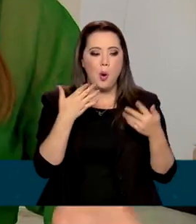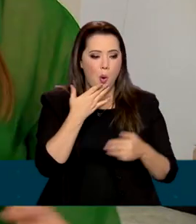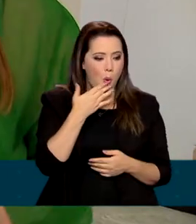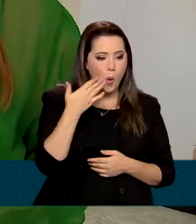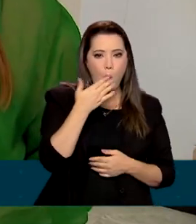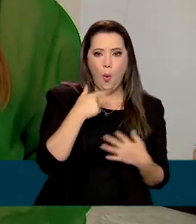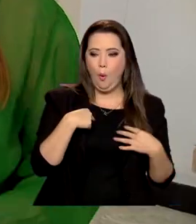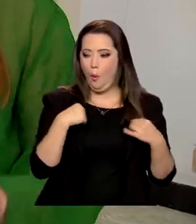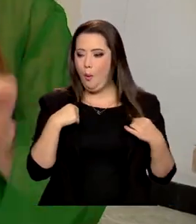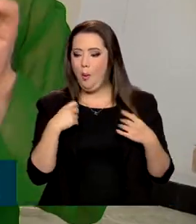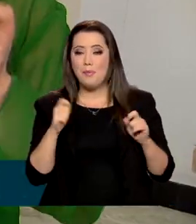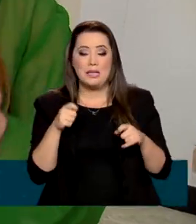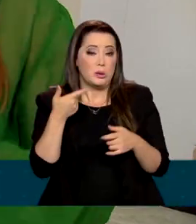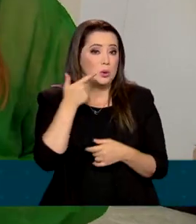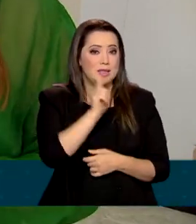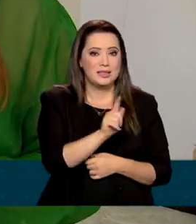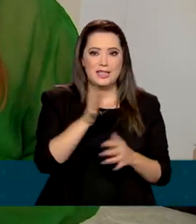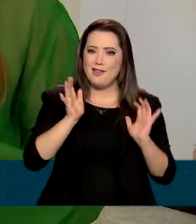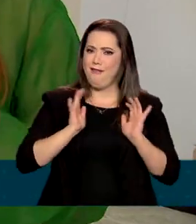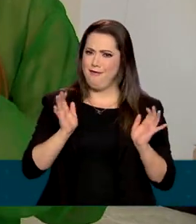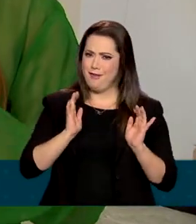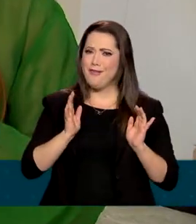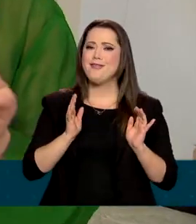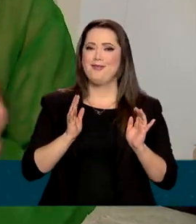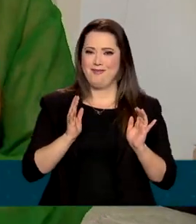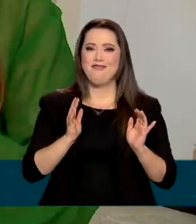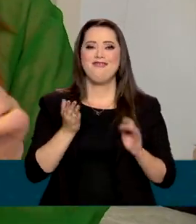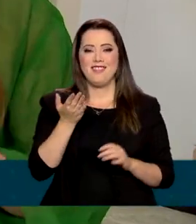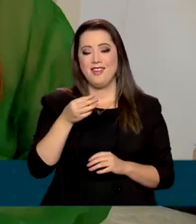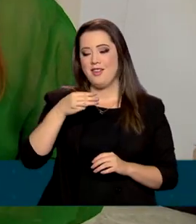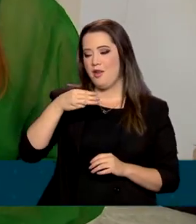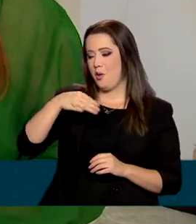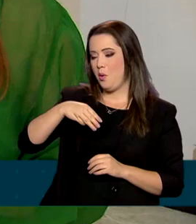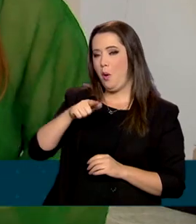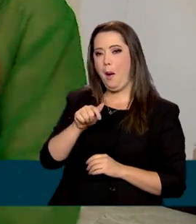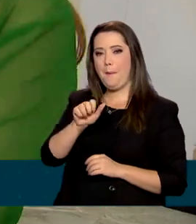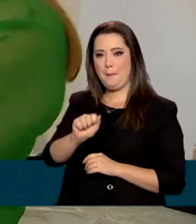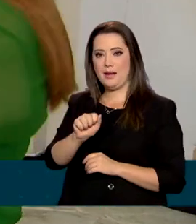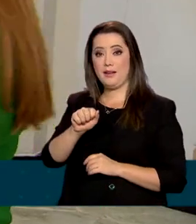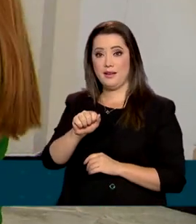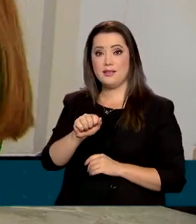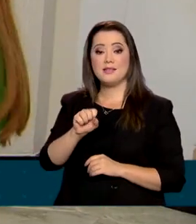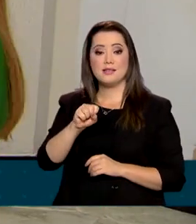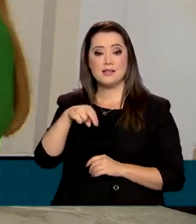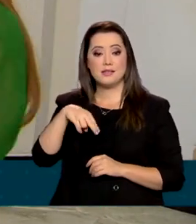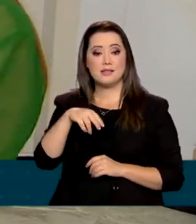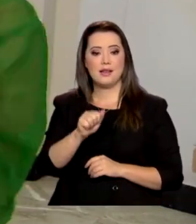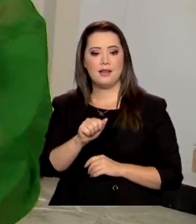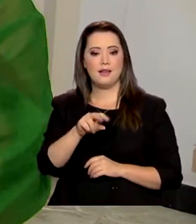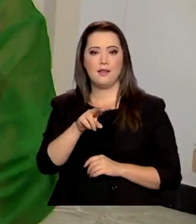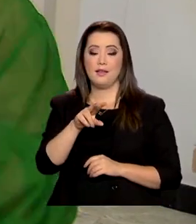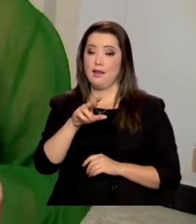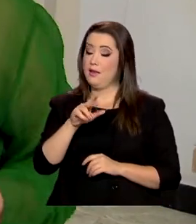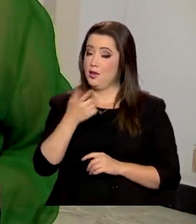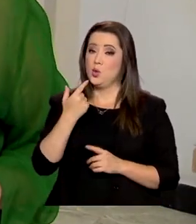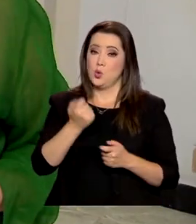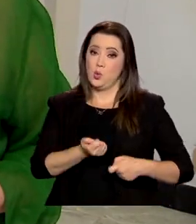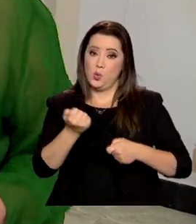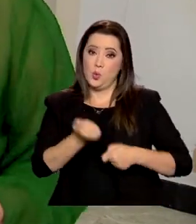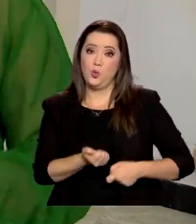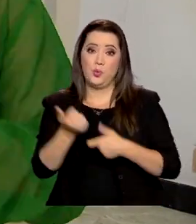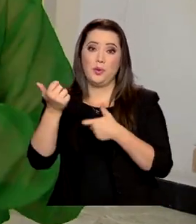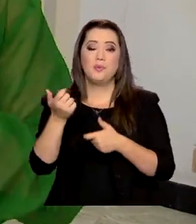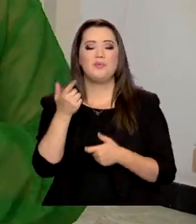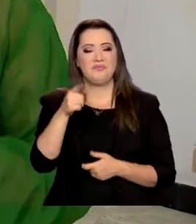uma nova milionária da Mega Sena da Virada, aquela que não acumula. A minha sorte já está lançada.